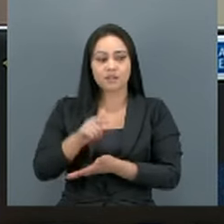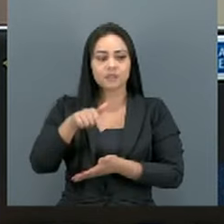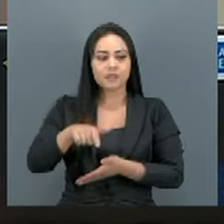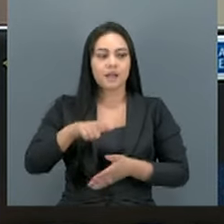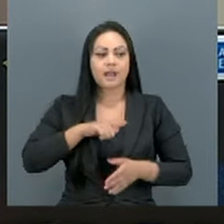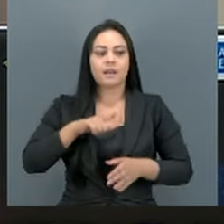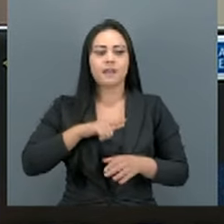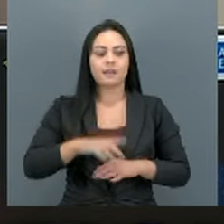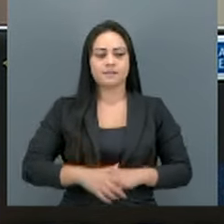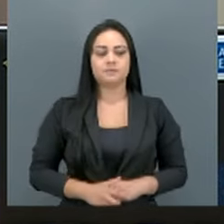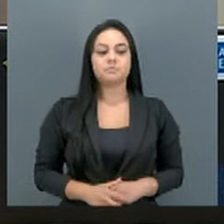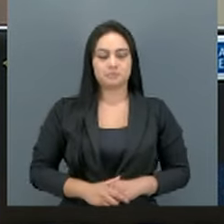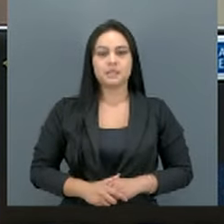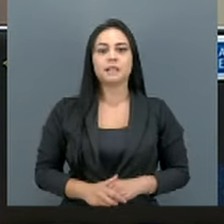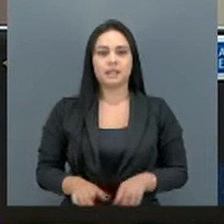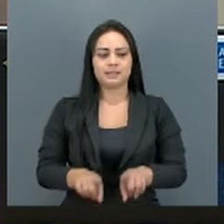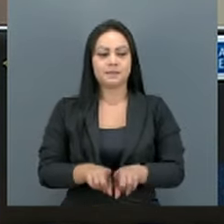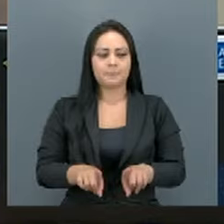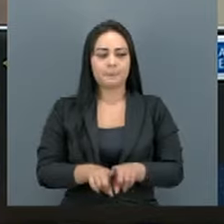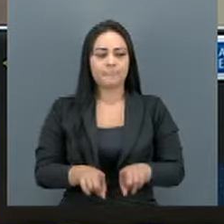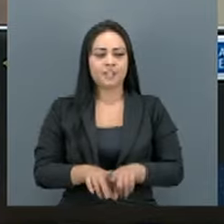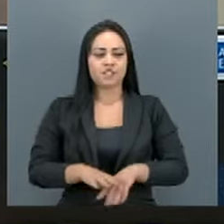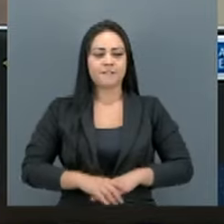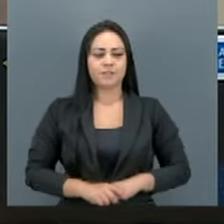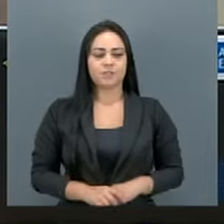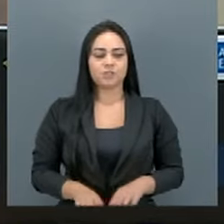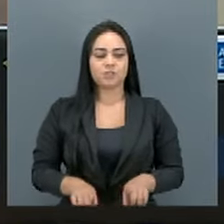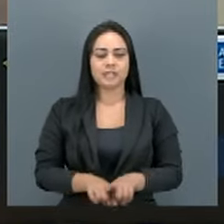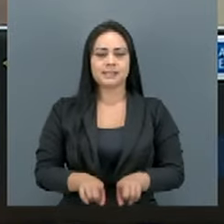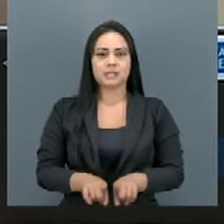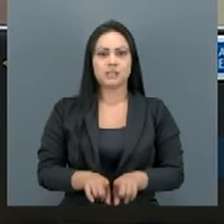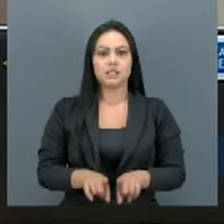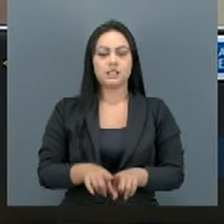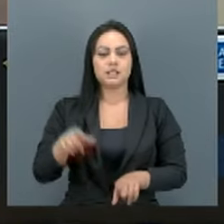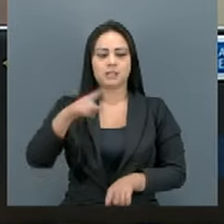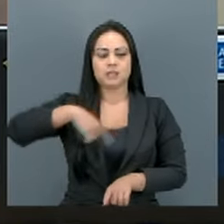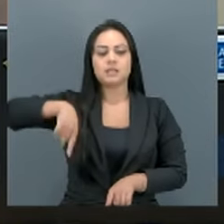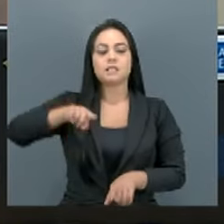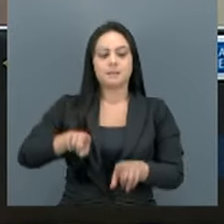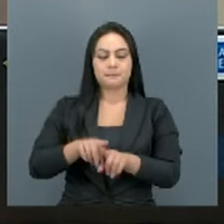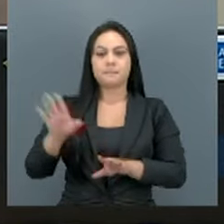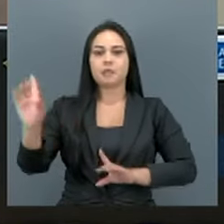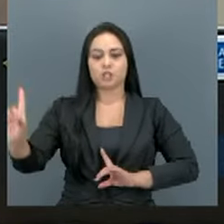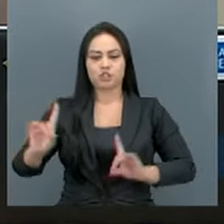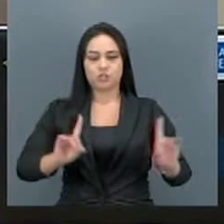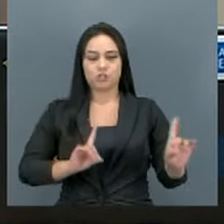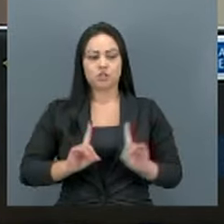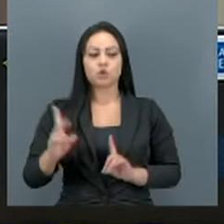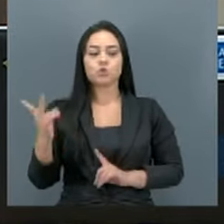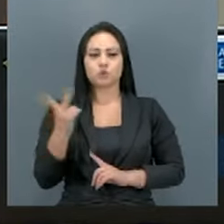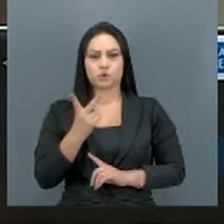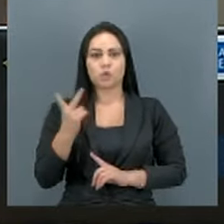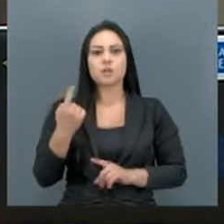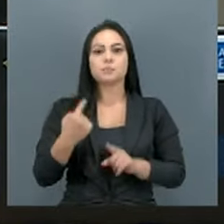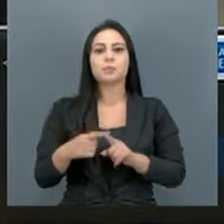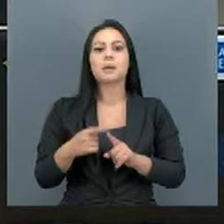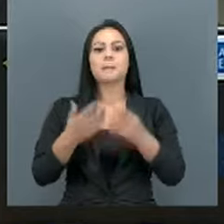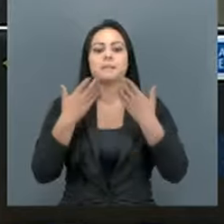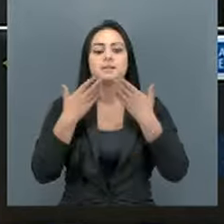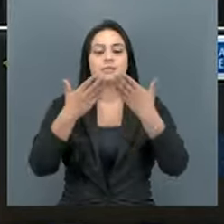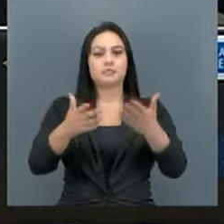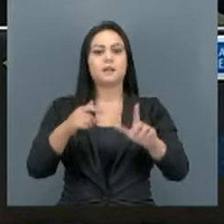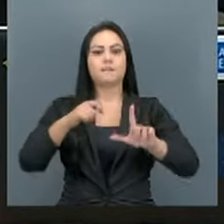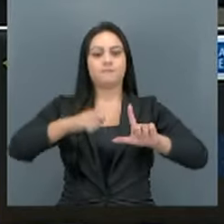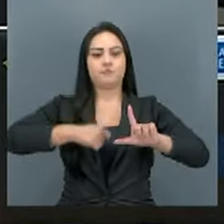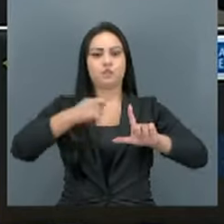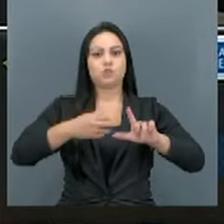colegiado. Antes de conduzir, já conversei com eles, a gente vai chamá-los há pouco, porque vamos apresentar alguns vídeos,